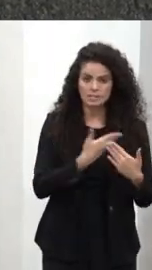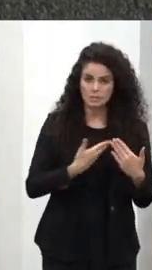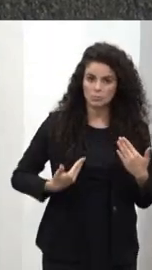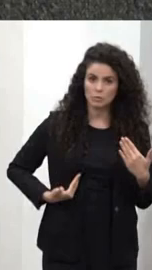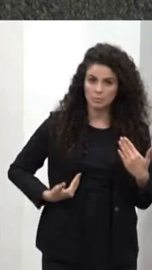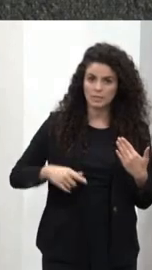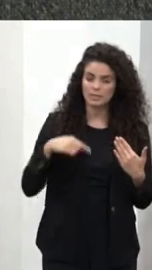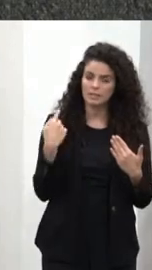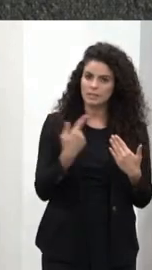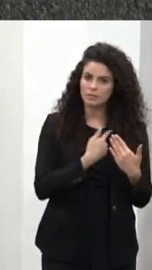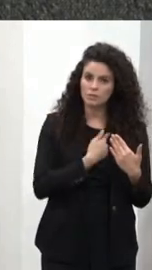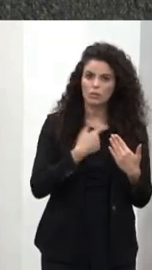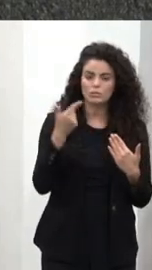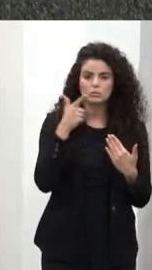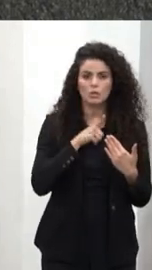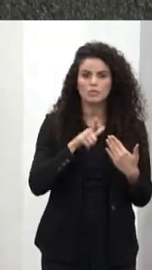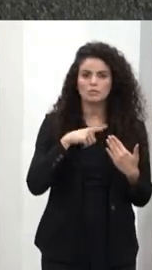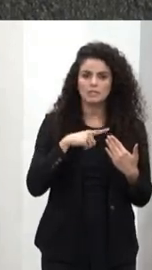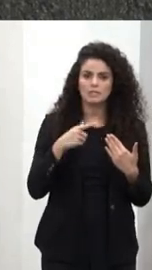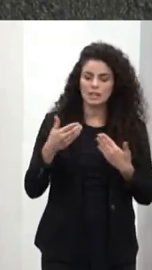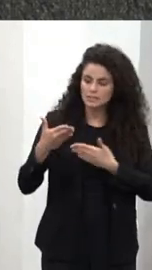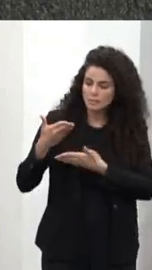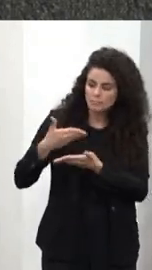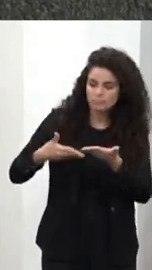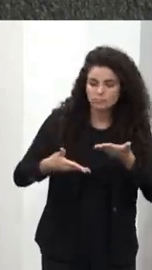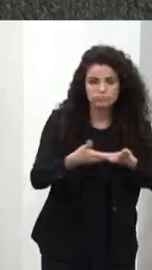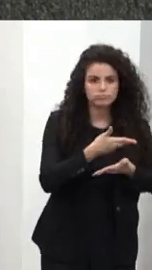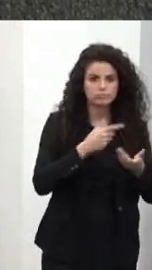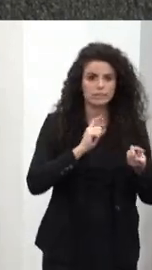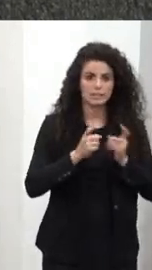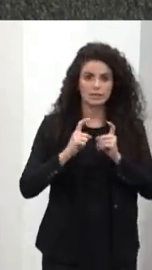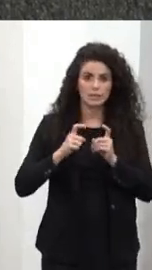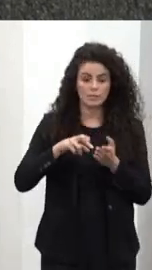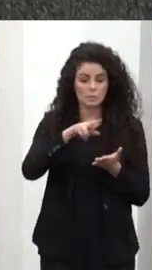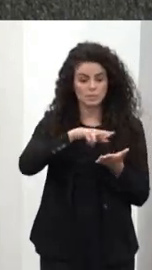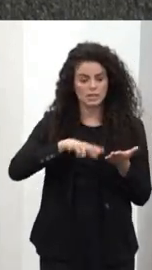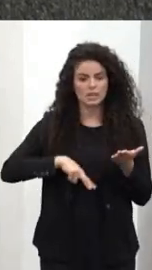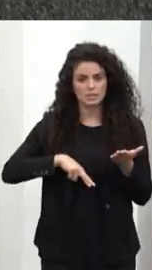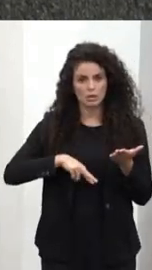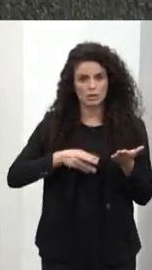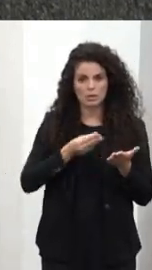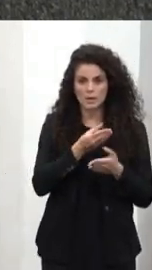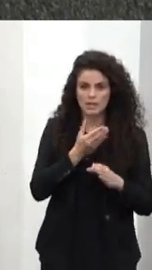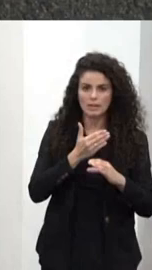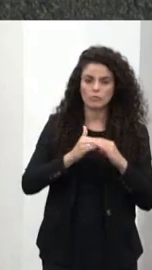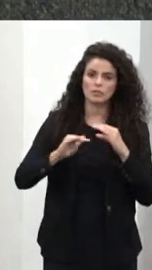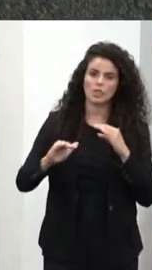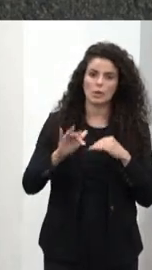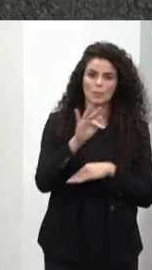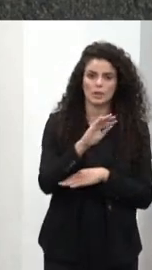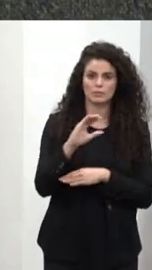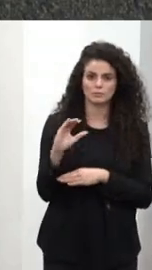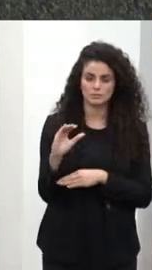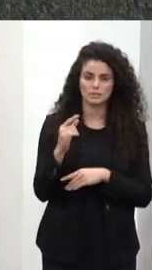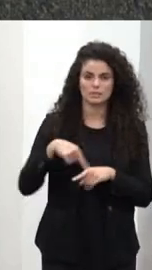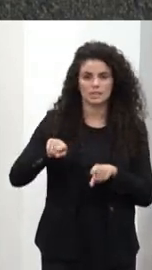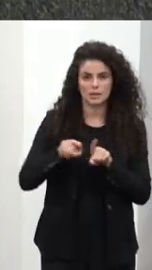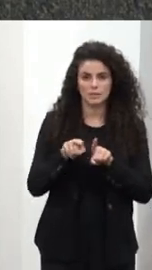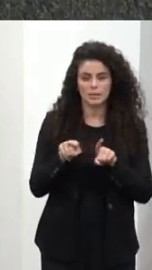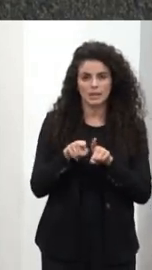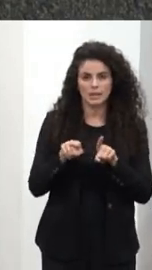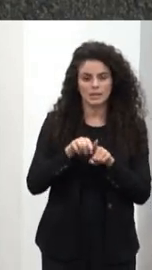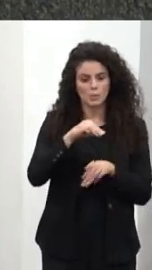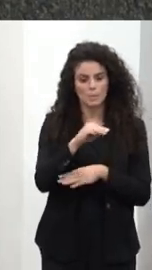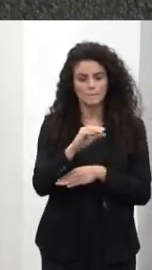preparar a nossa o nosso relatório final encaminhar para Fundação e para o ministério da cultura e para os outros demais